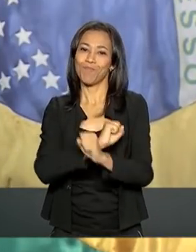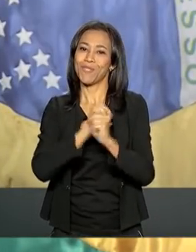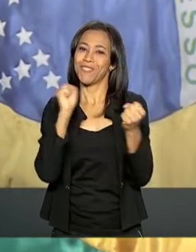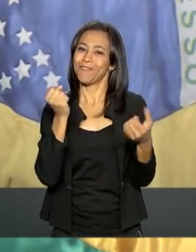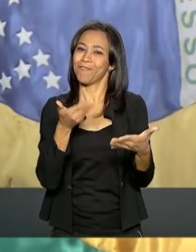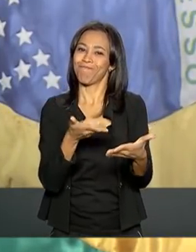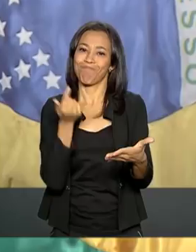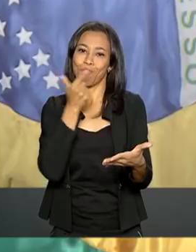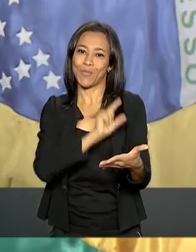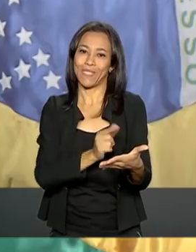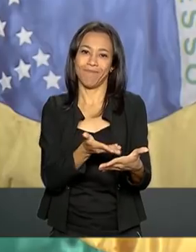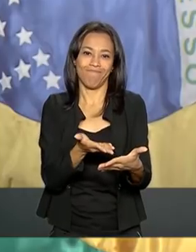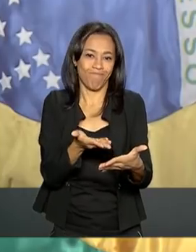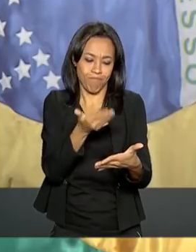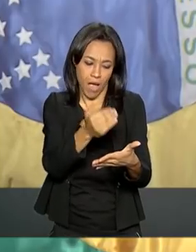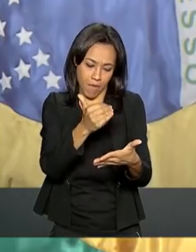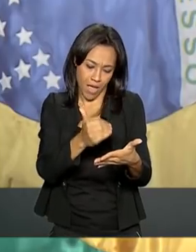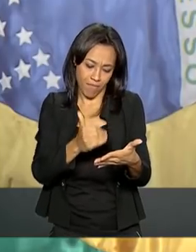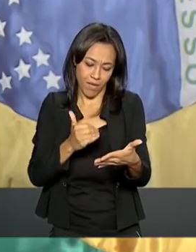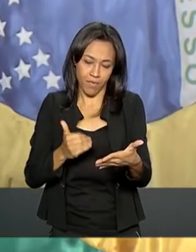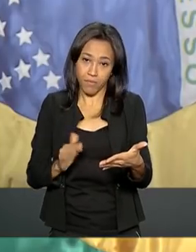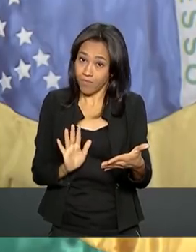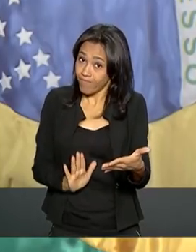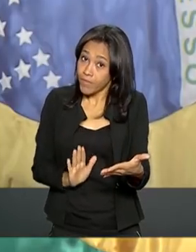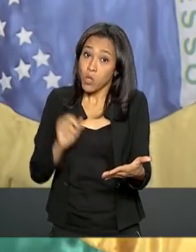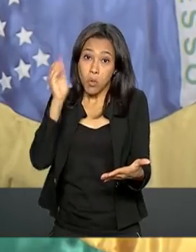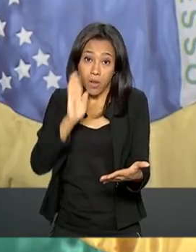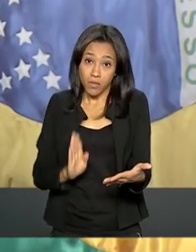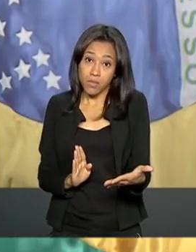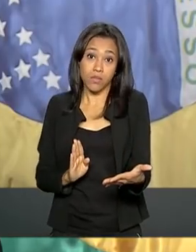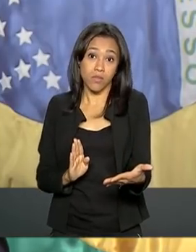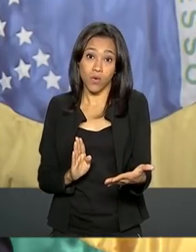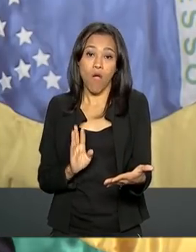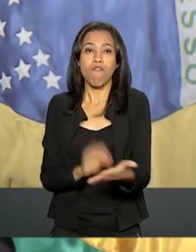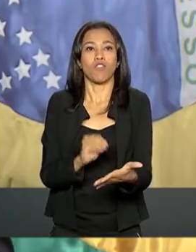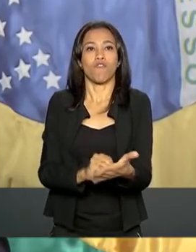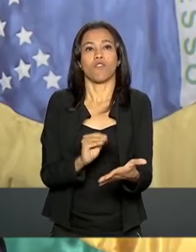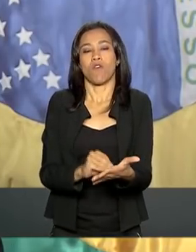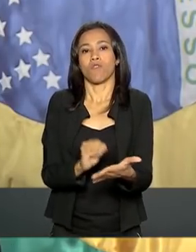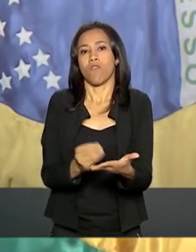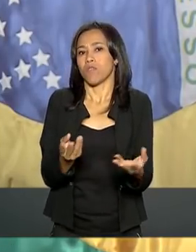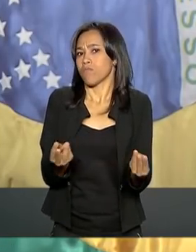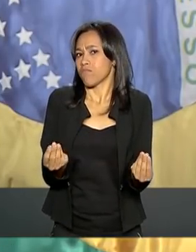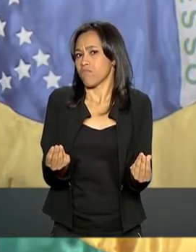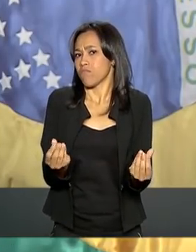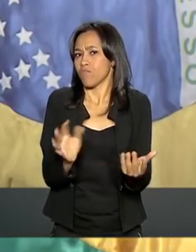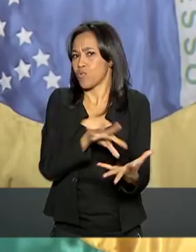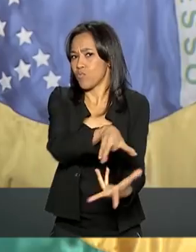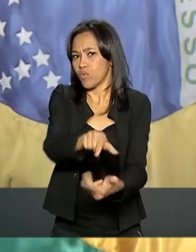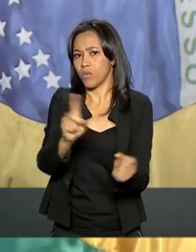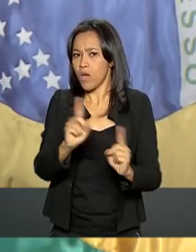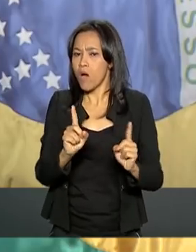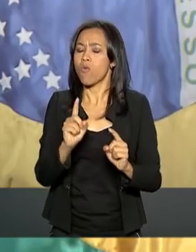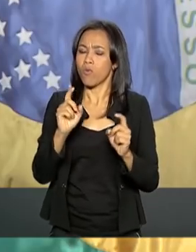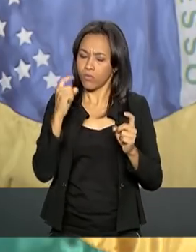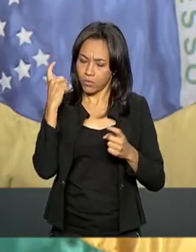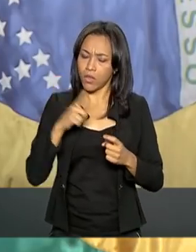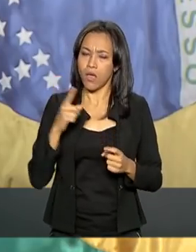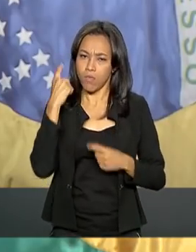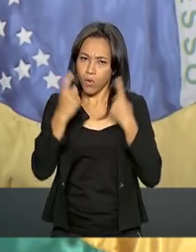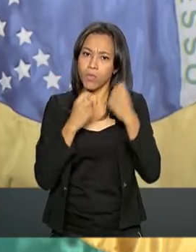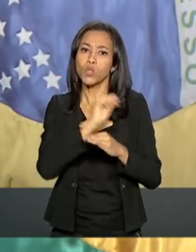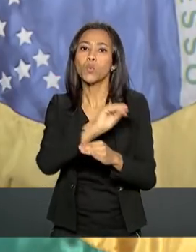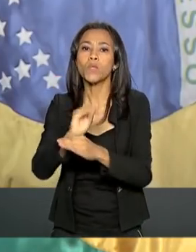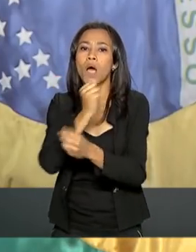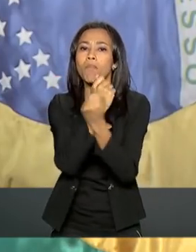nós atingirmos. Afinal de contas, o Brasil nada deve para o mundo no tocante à preservação de meio ambiente, se for